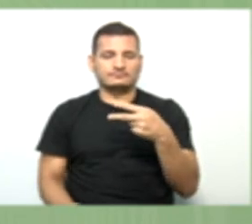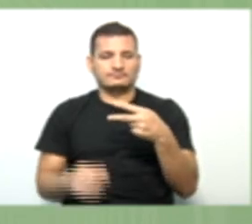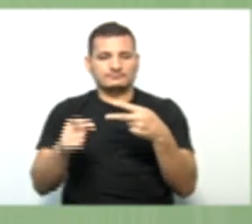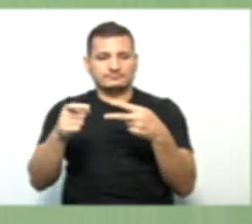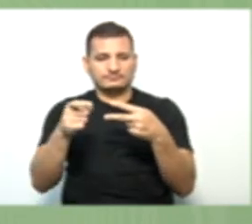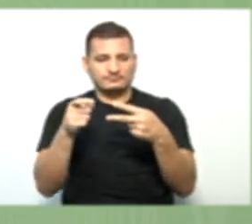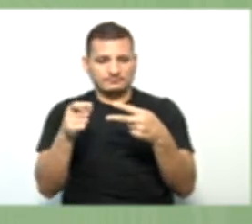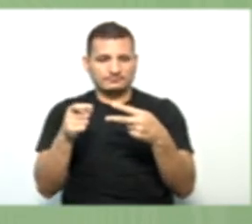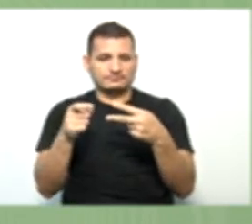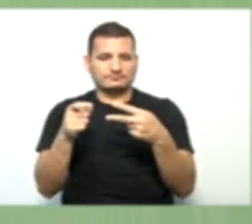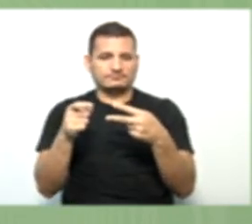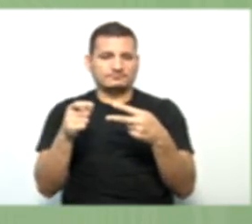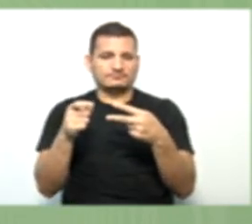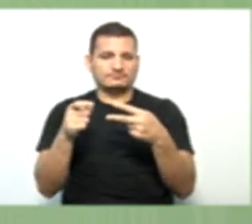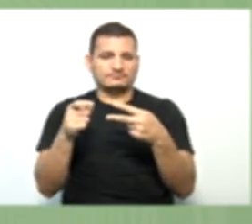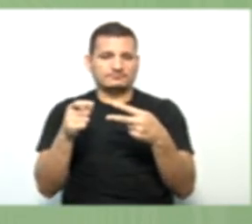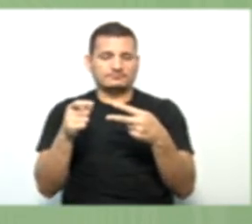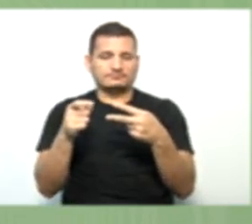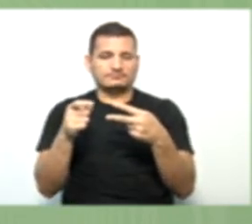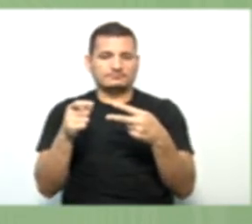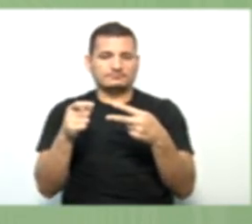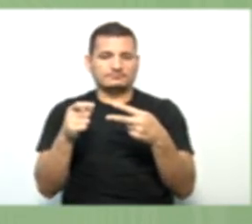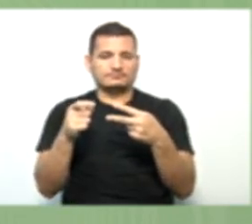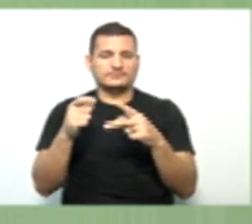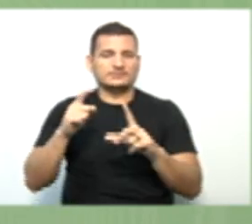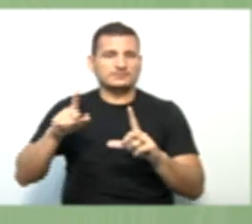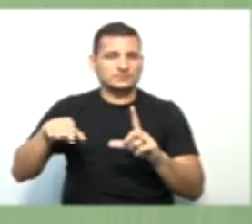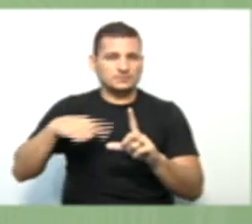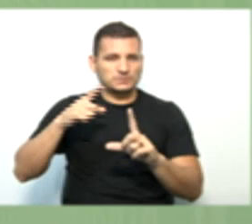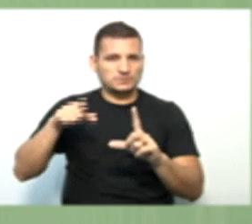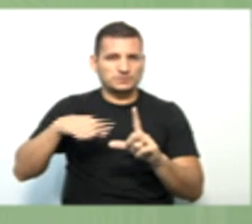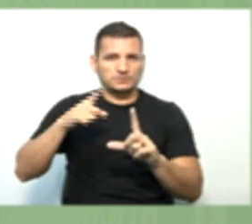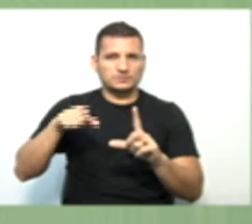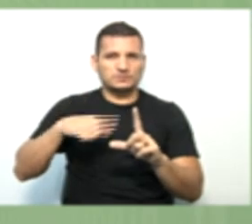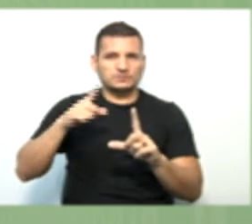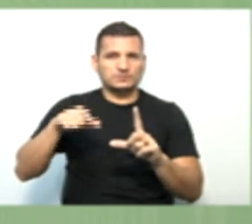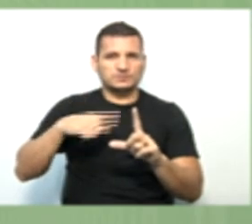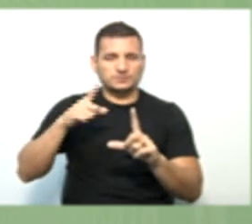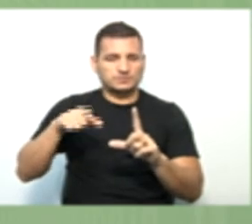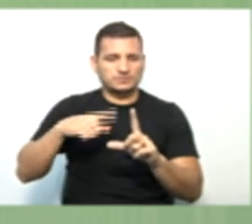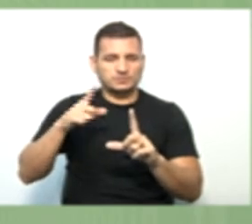tornaria falsa. E ele entraria em um loop infinito, né?